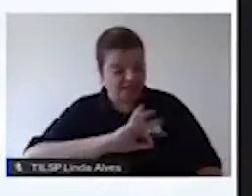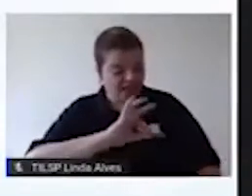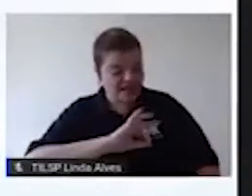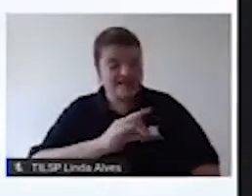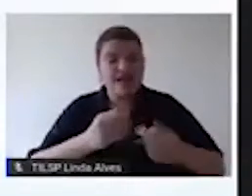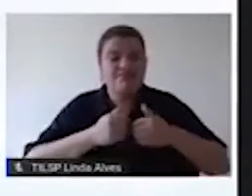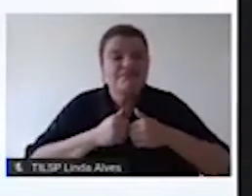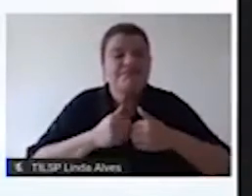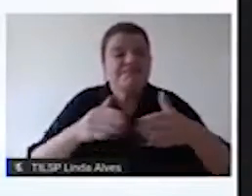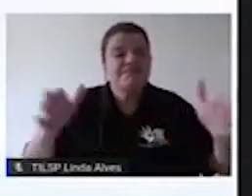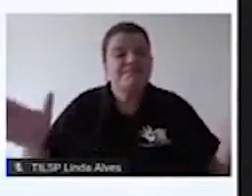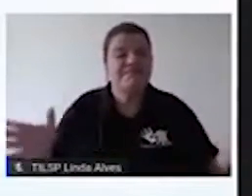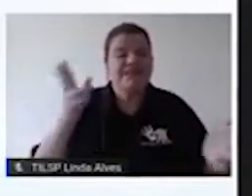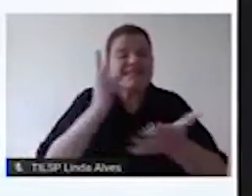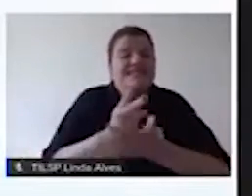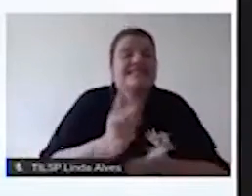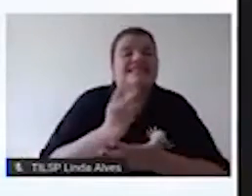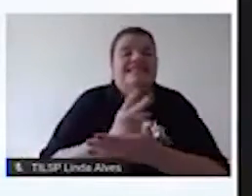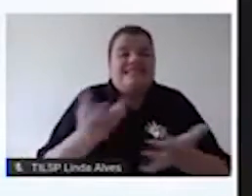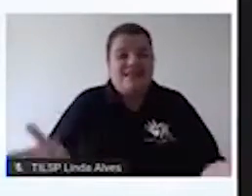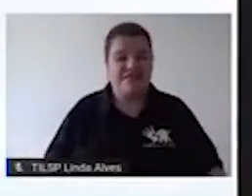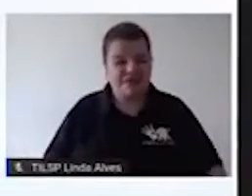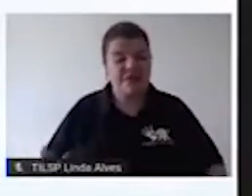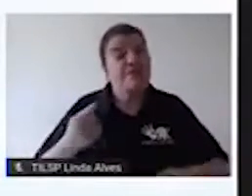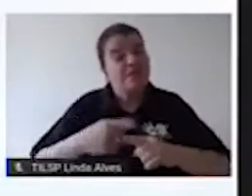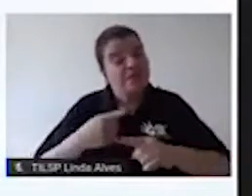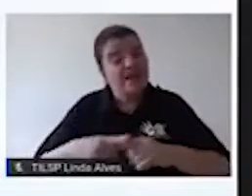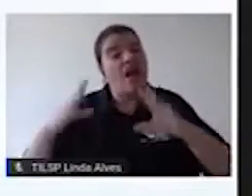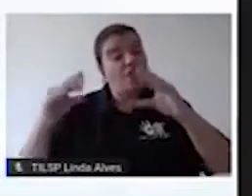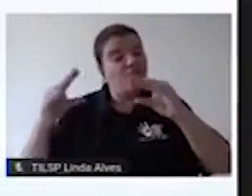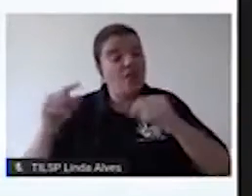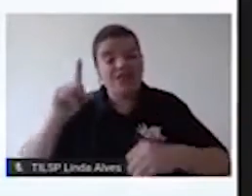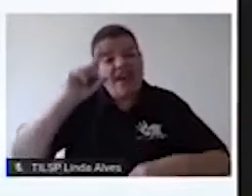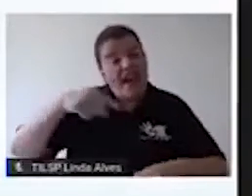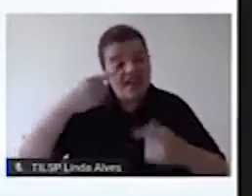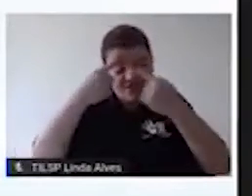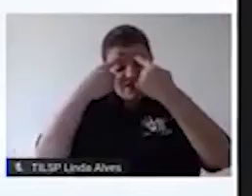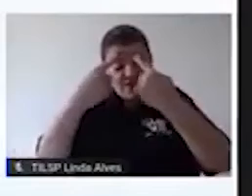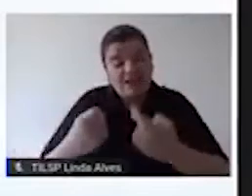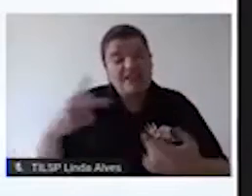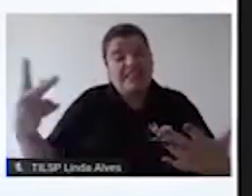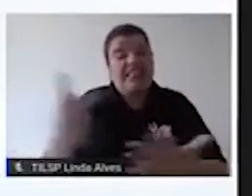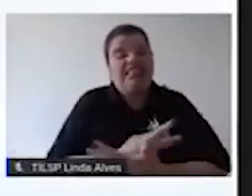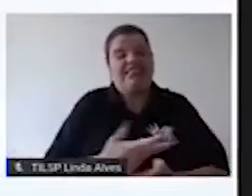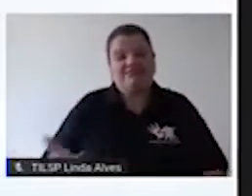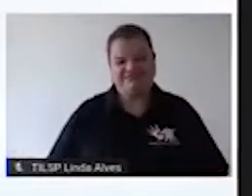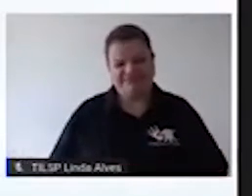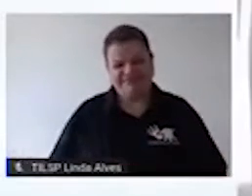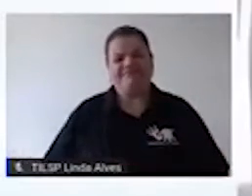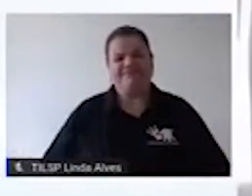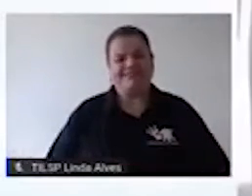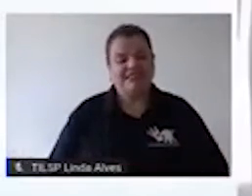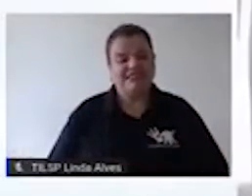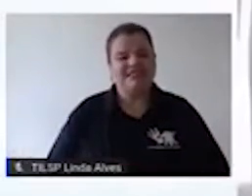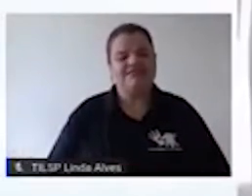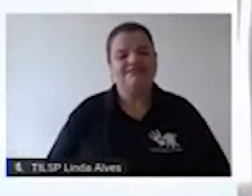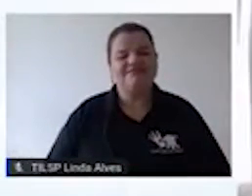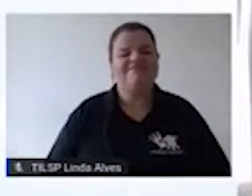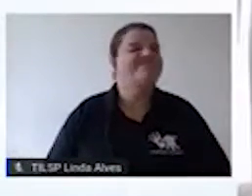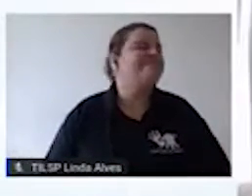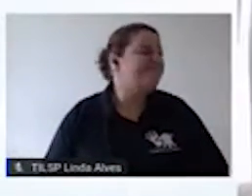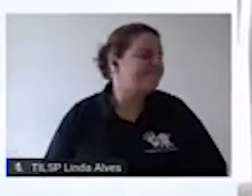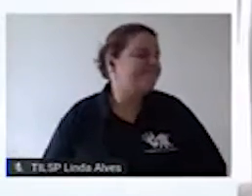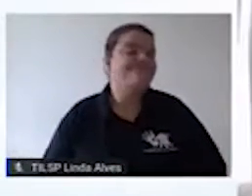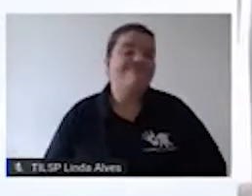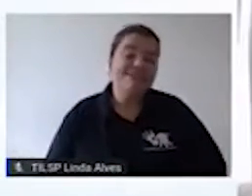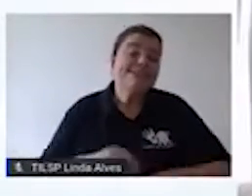quando a violência acontece, né? E é exatamente o momento que o equipamento não está à disposição. Né? Interessante, né? Equipamento de Que,